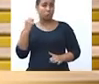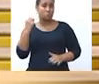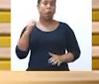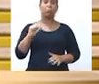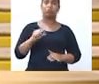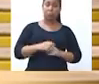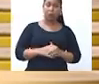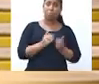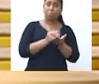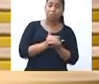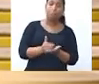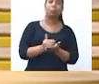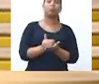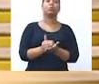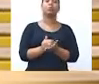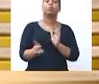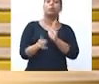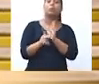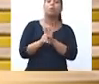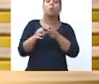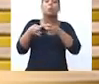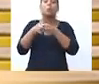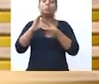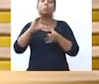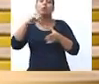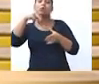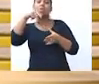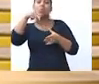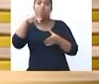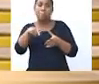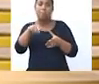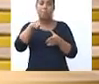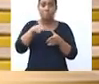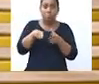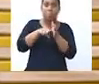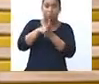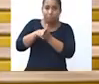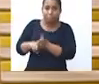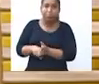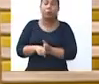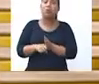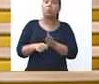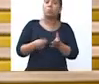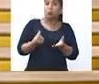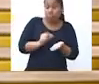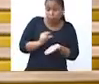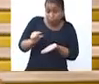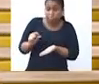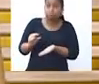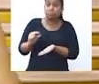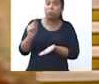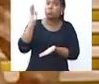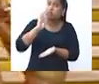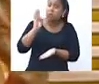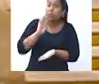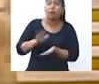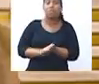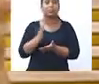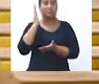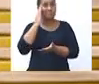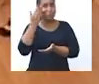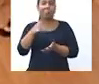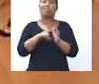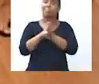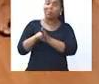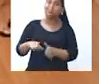com um edital do CNPq. Então, ele foi um projeto financiado. Então, isso foi um negócio muito legal. Uhum. E a gente sabe que, em termos de pesquisa, né, a